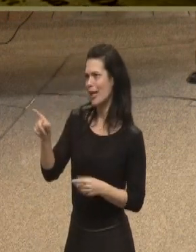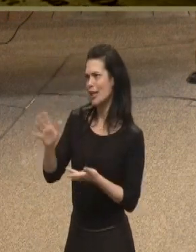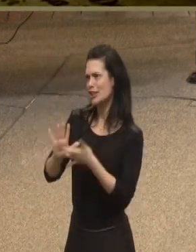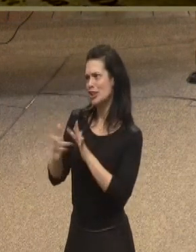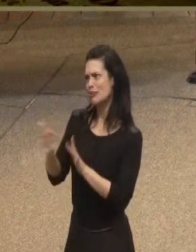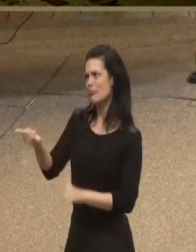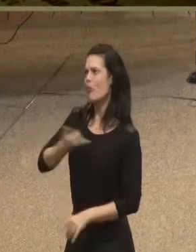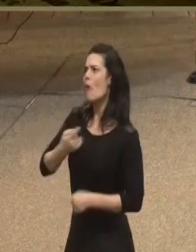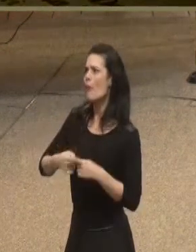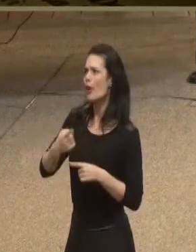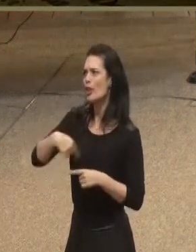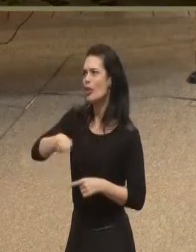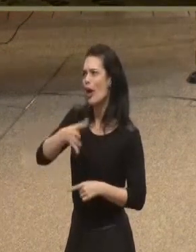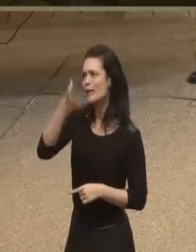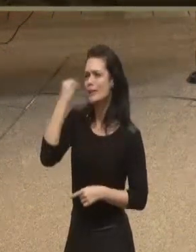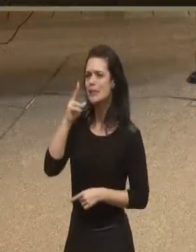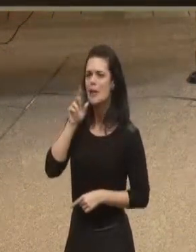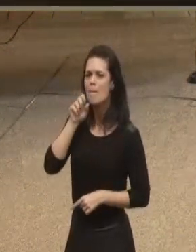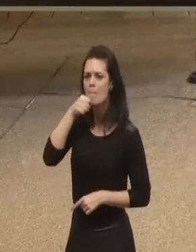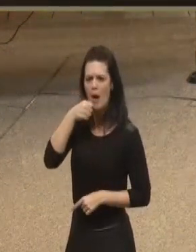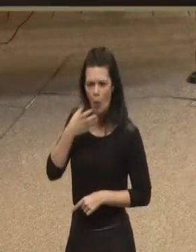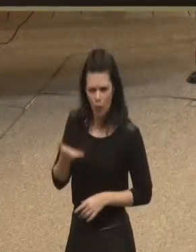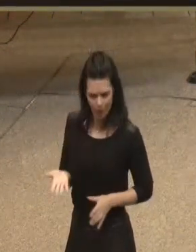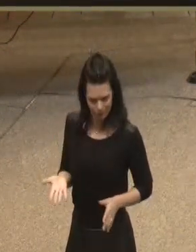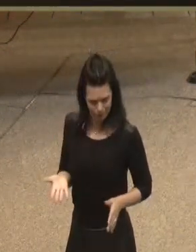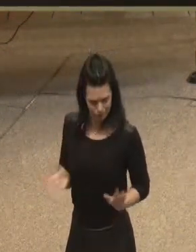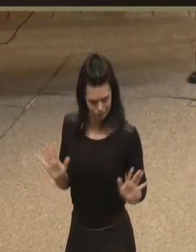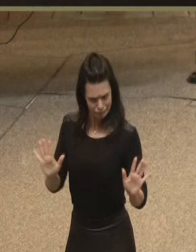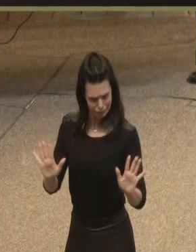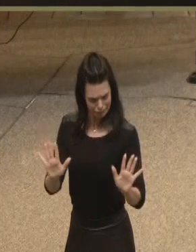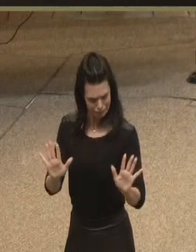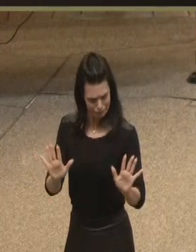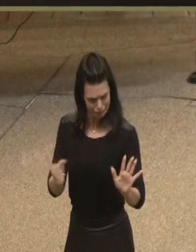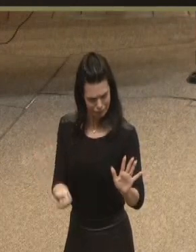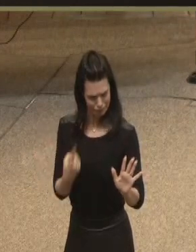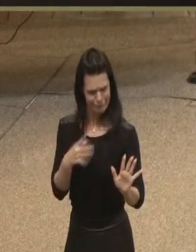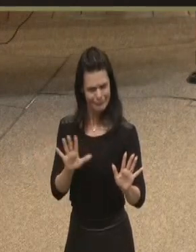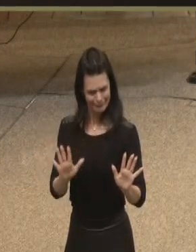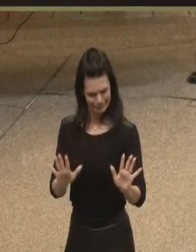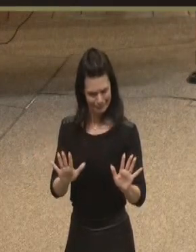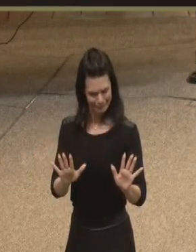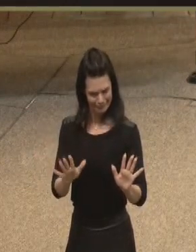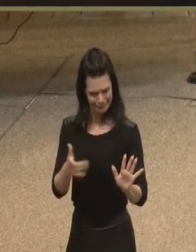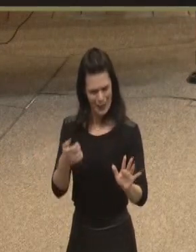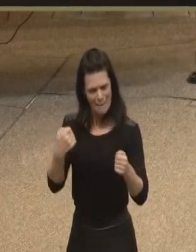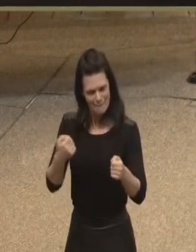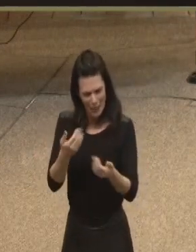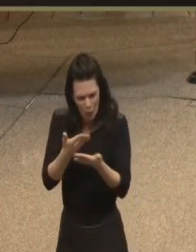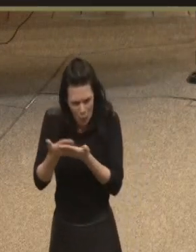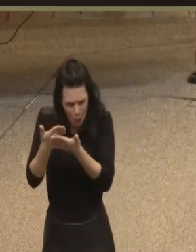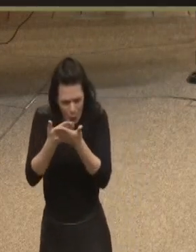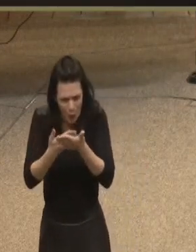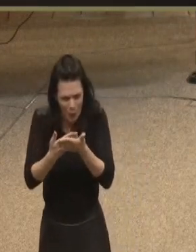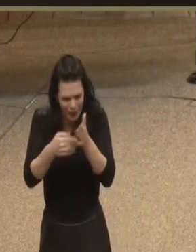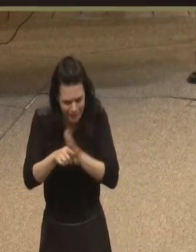Meus irmãos, nós temos uma situação aqui muito interessante sobre a qual nós precisamos